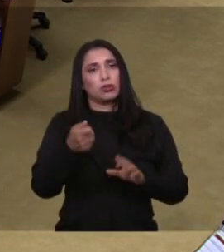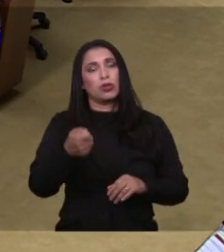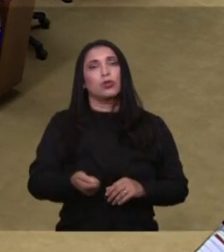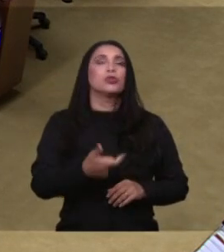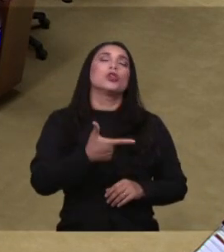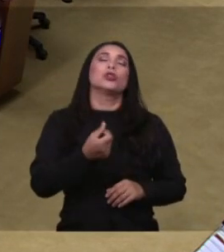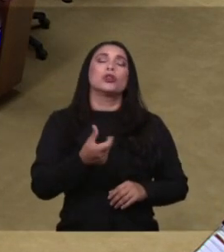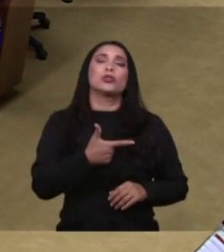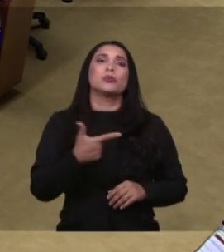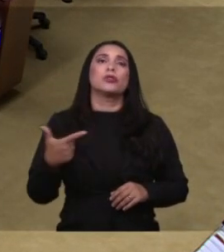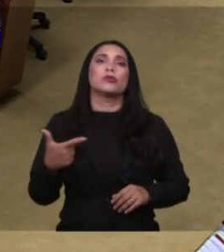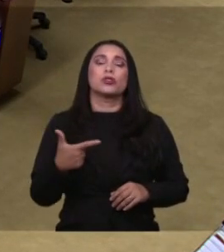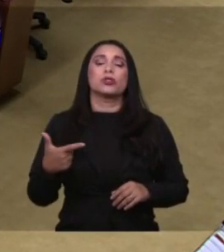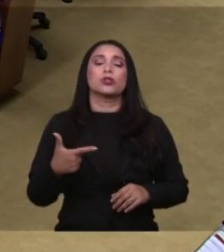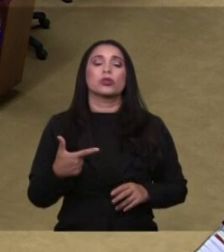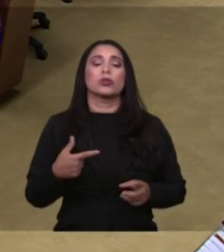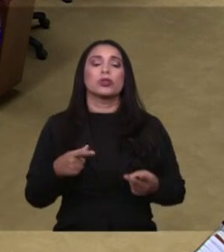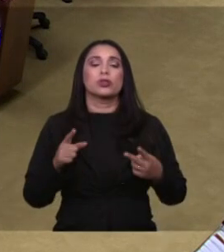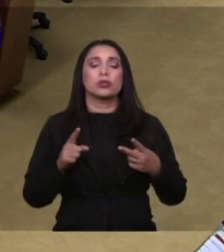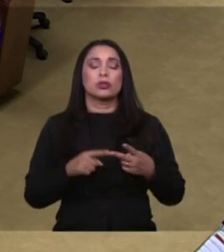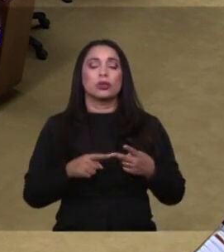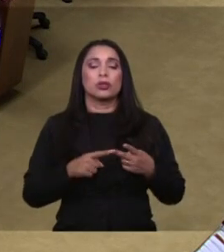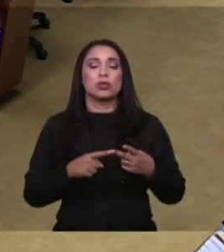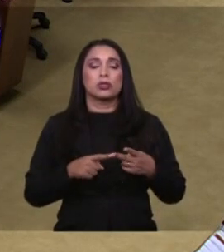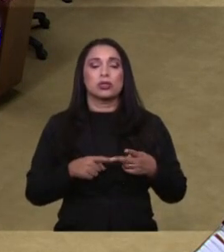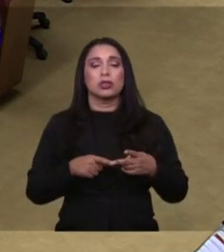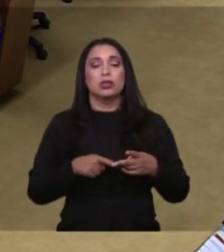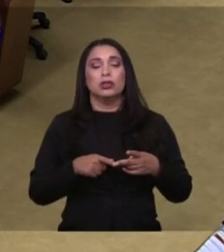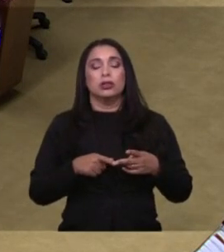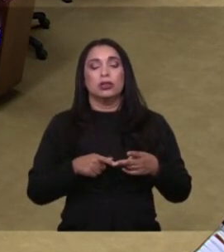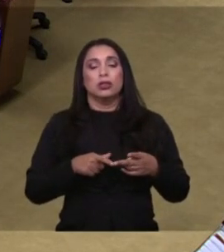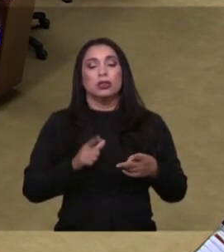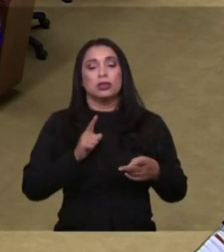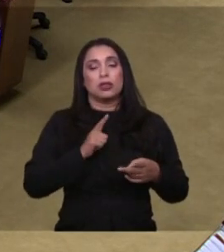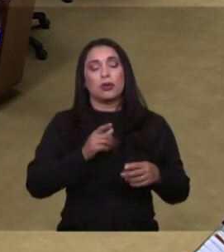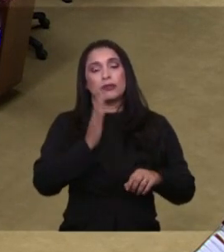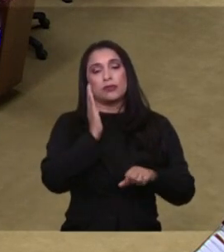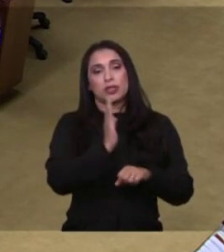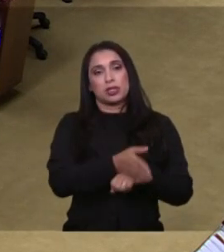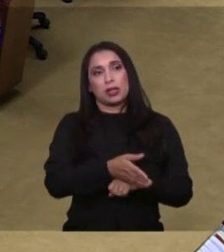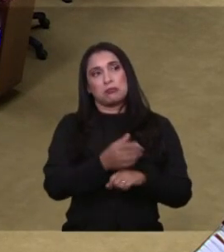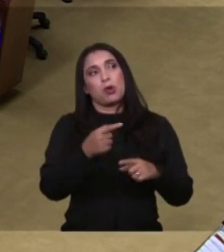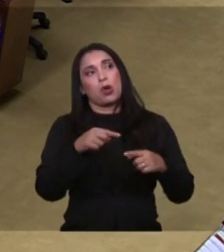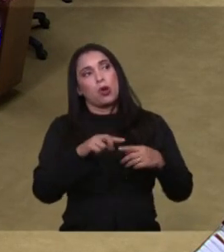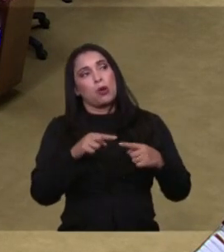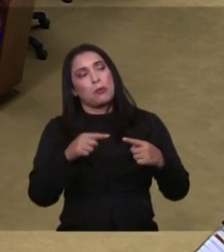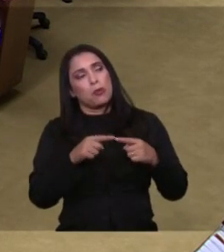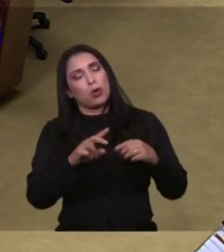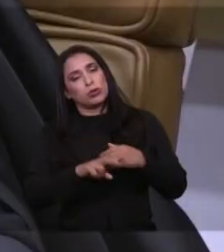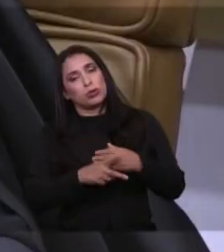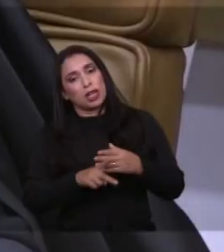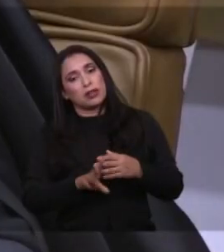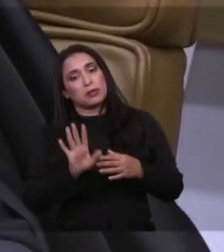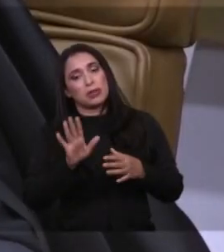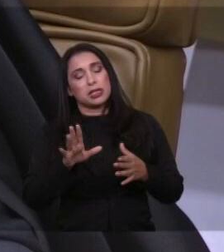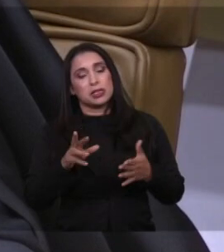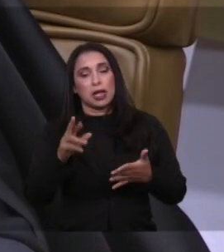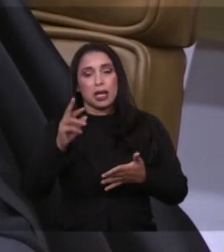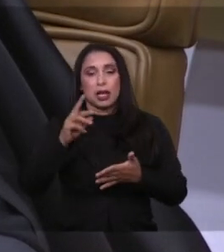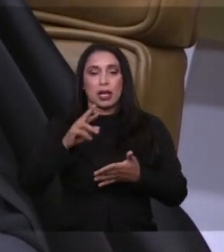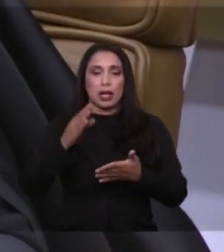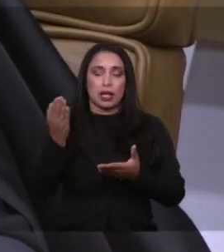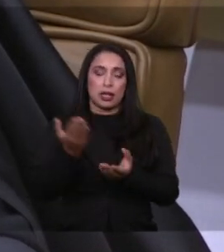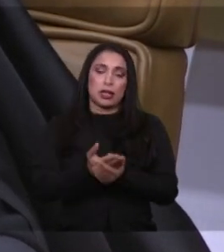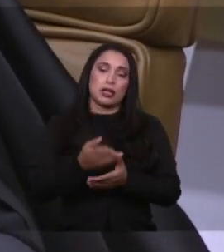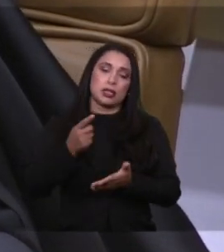2022. Dois ficaram vencidos em empate, modulavam, mas permitiam a rescisória. Vossa Excelência,